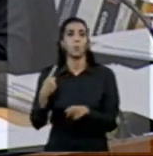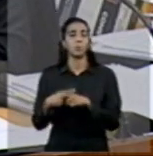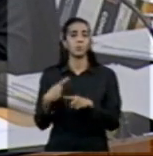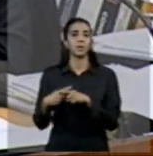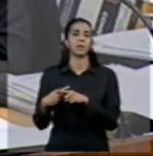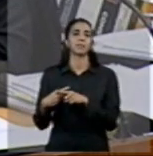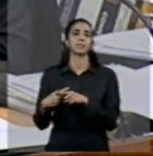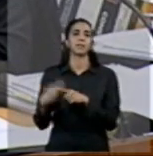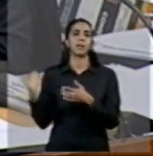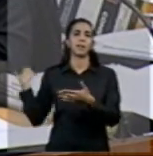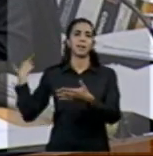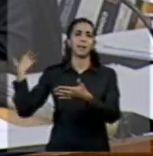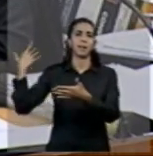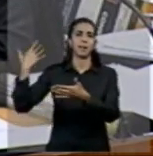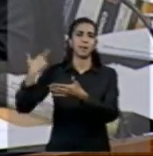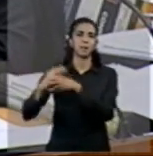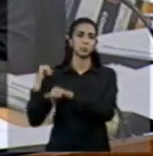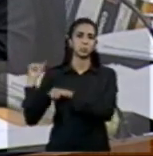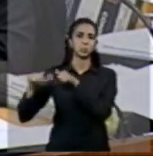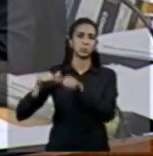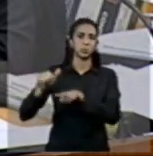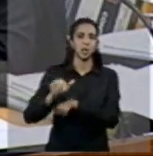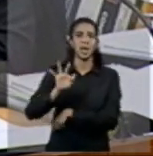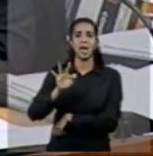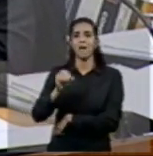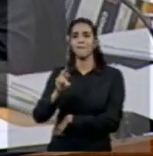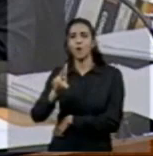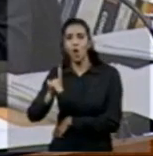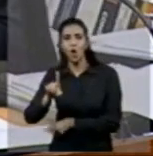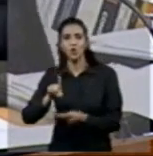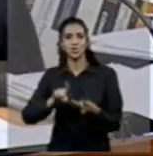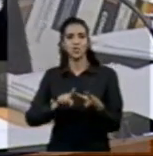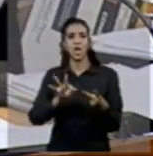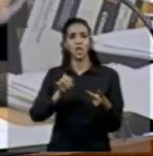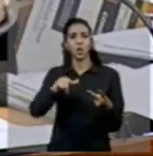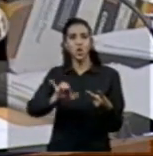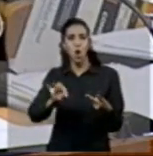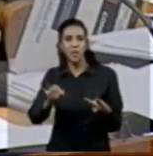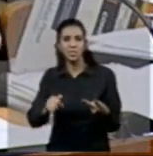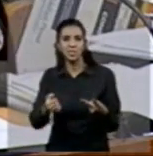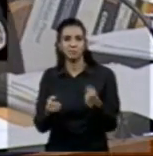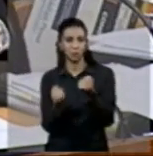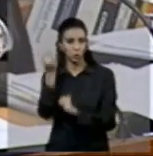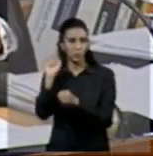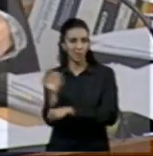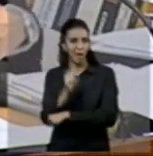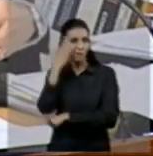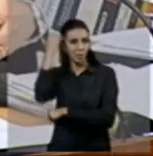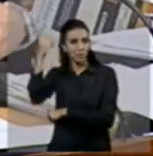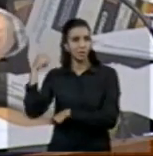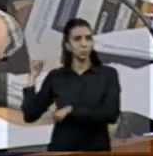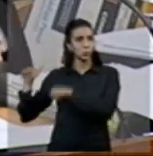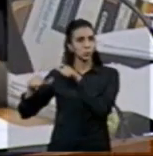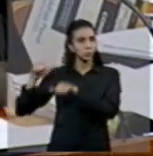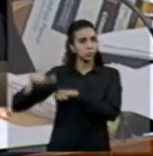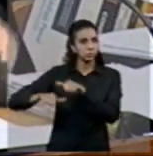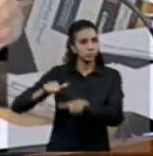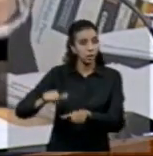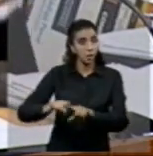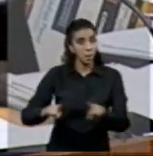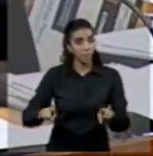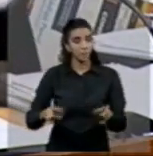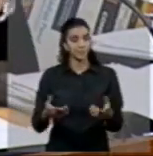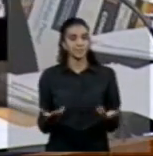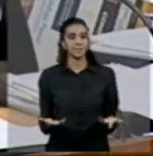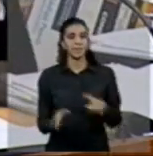sistema da Ford e depois da Toyota, mas as grandes empresas, elas precisam otimizar, eu